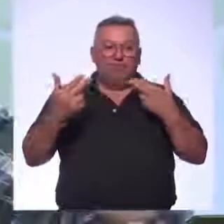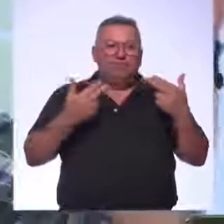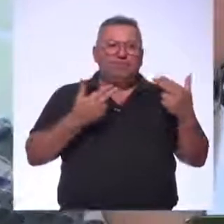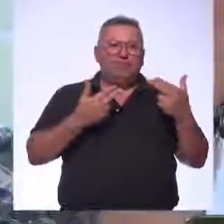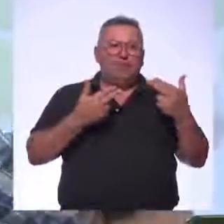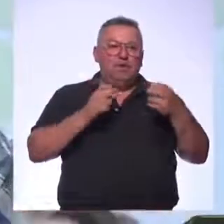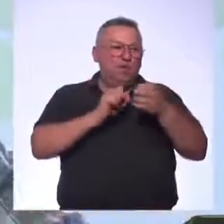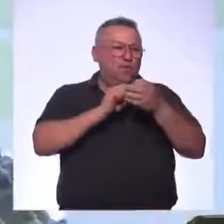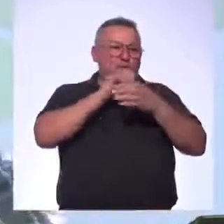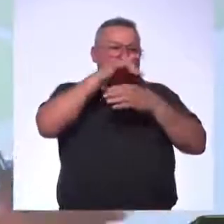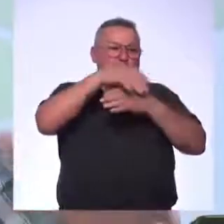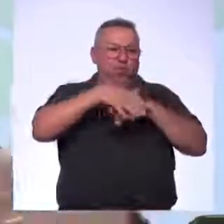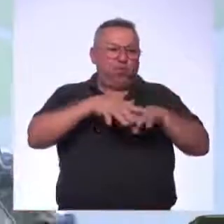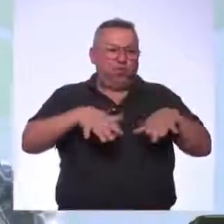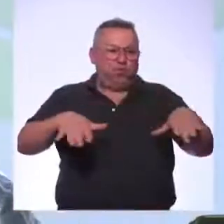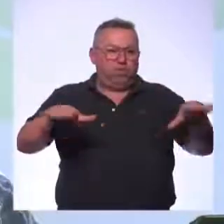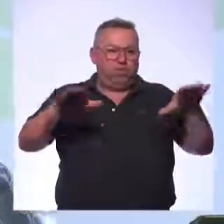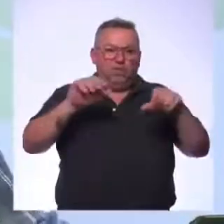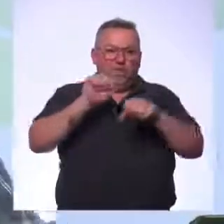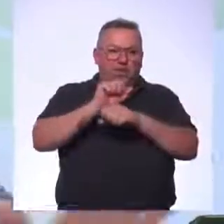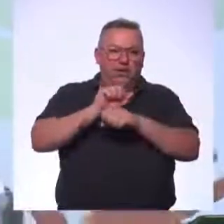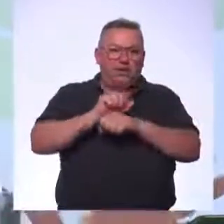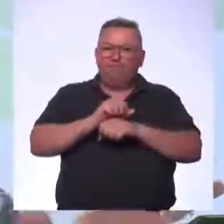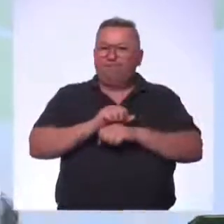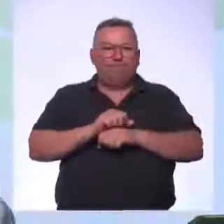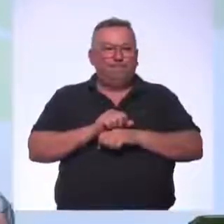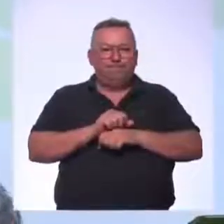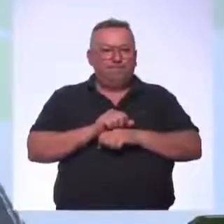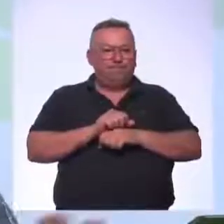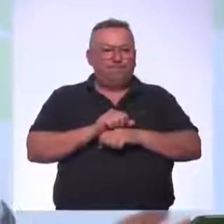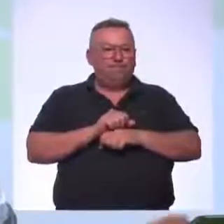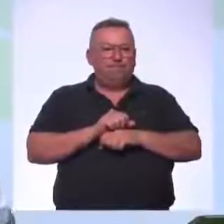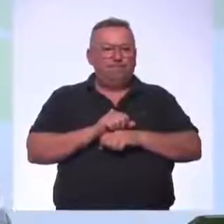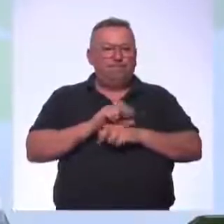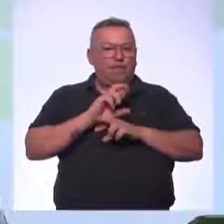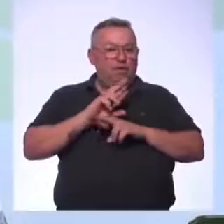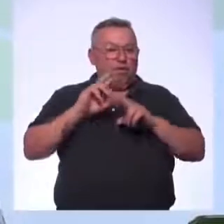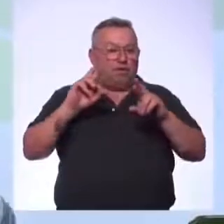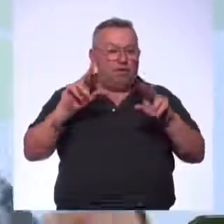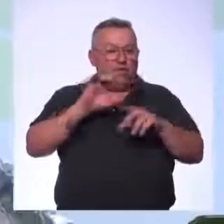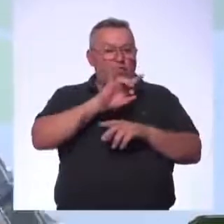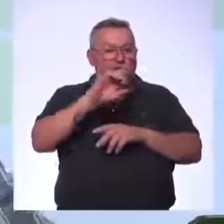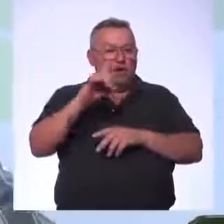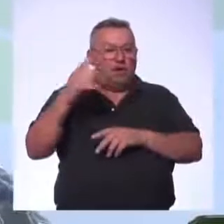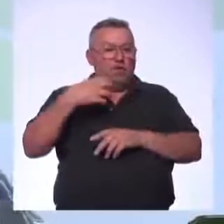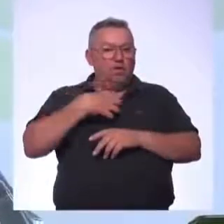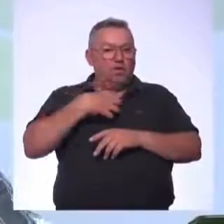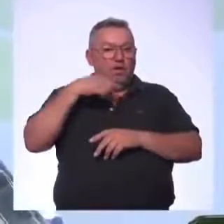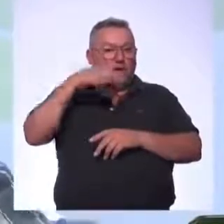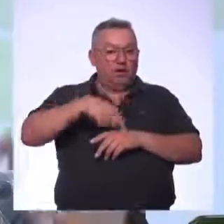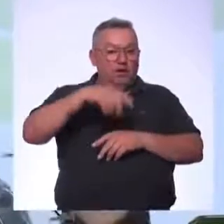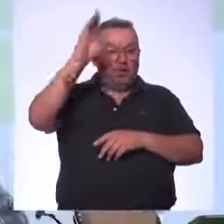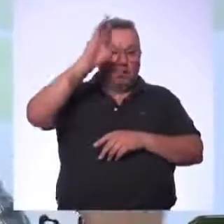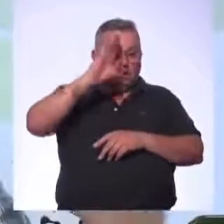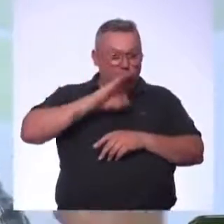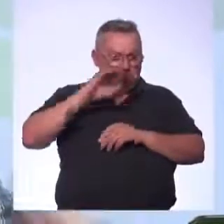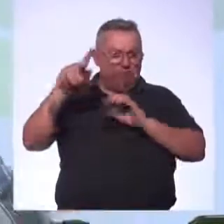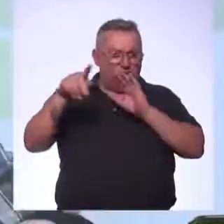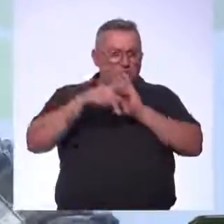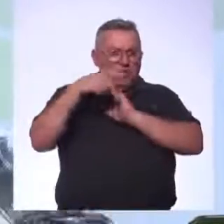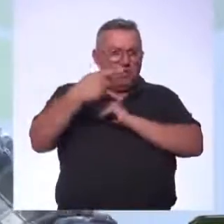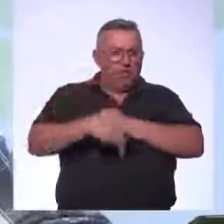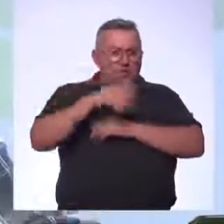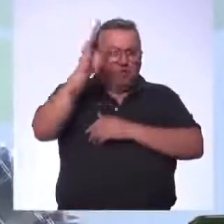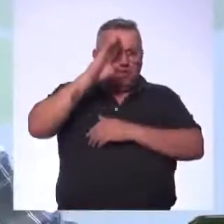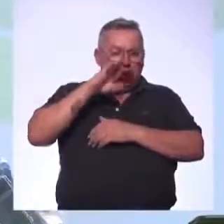soltam lava, né, depois para e encerra. Não, isso não acontece. E aqui no Brasil, né, como eu falei na aula passada,